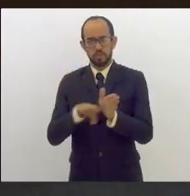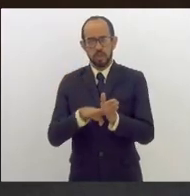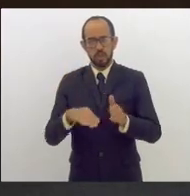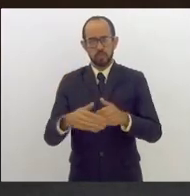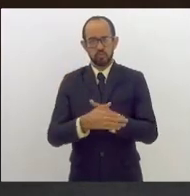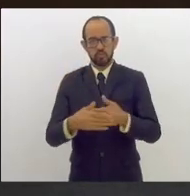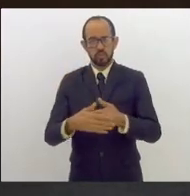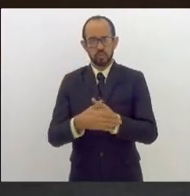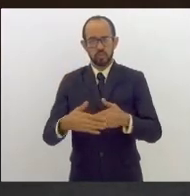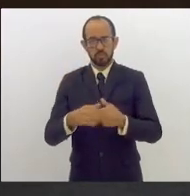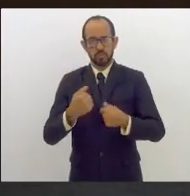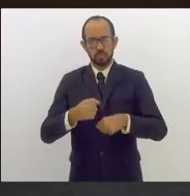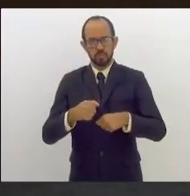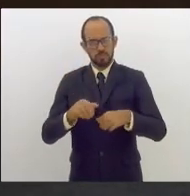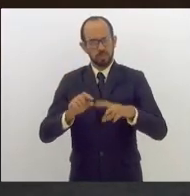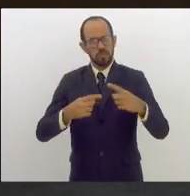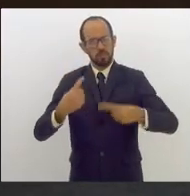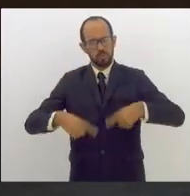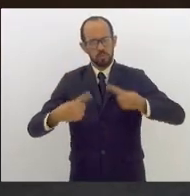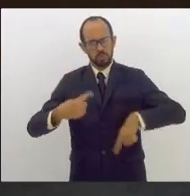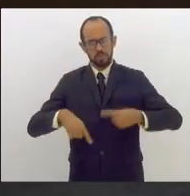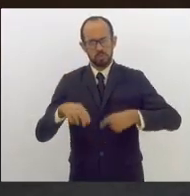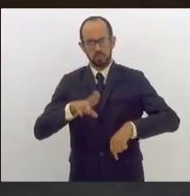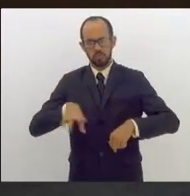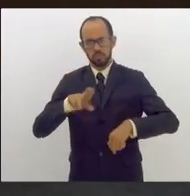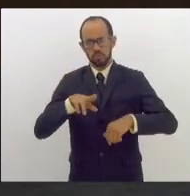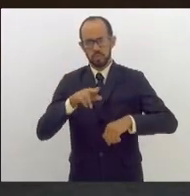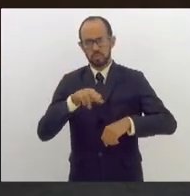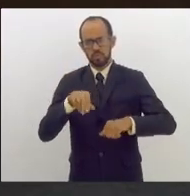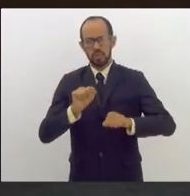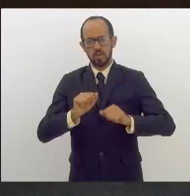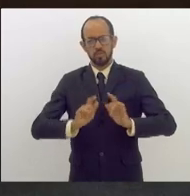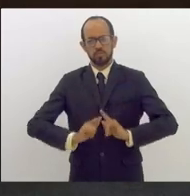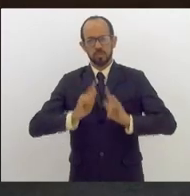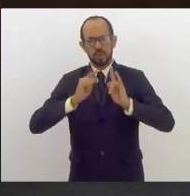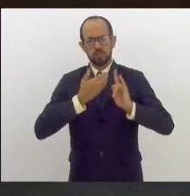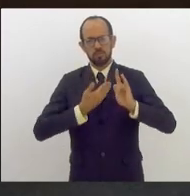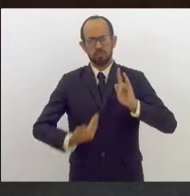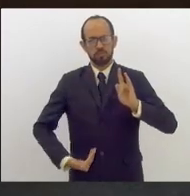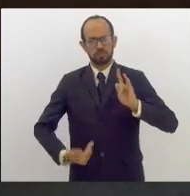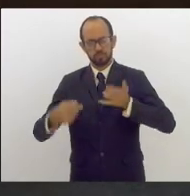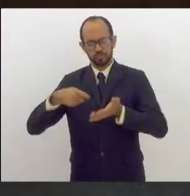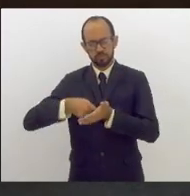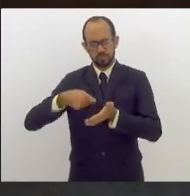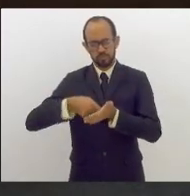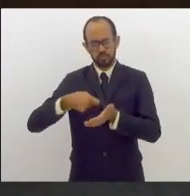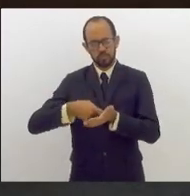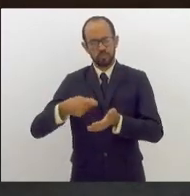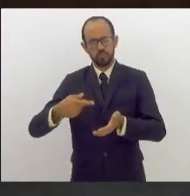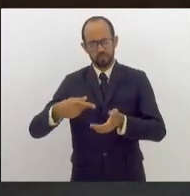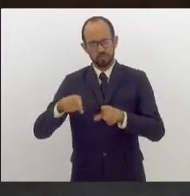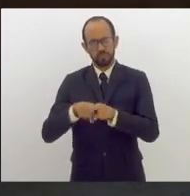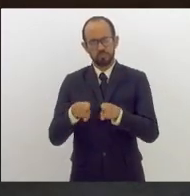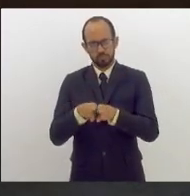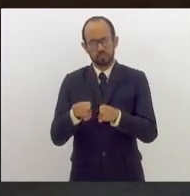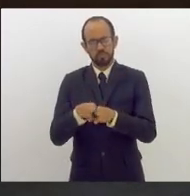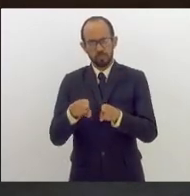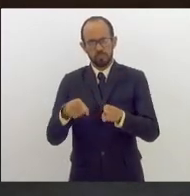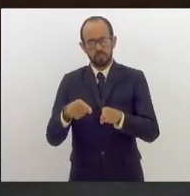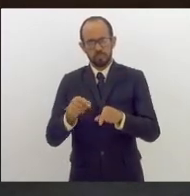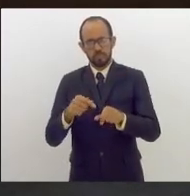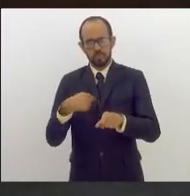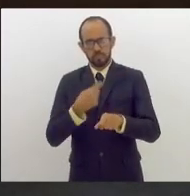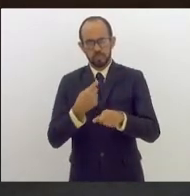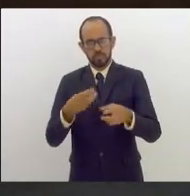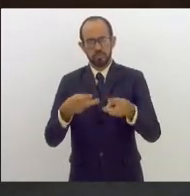fundiária de utilização de prédios públicos de cobrança da função social dos prédios abandonados na região central da cidade a gente tem